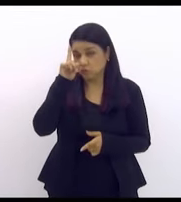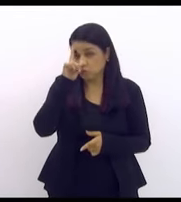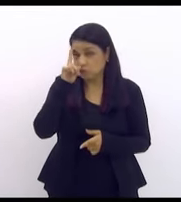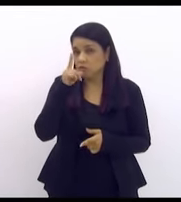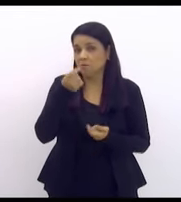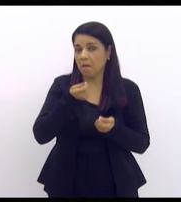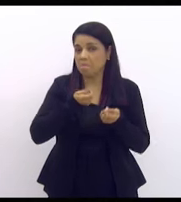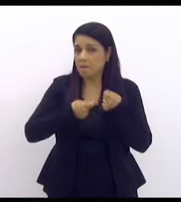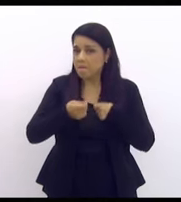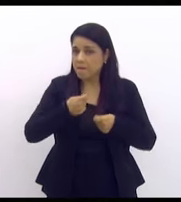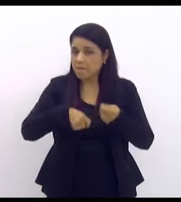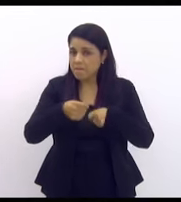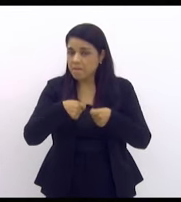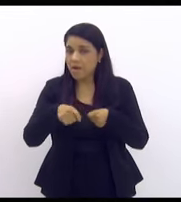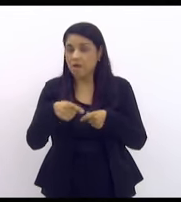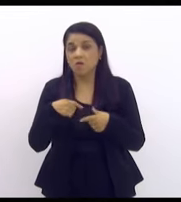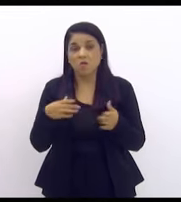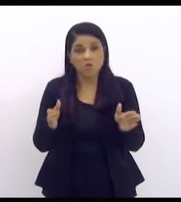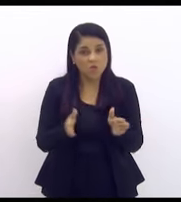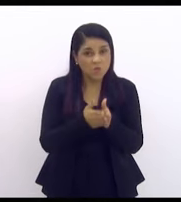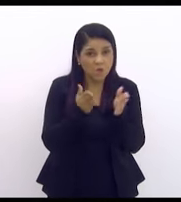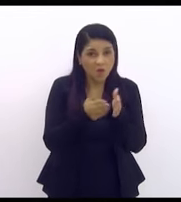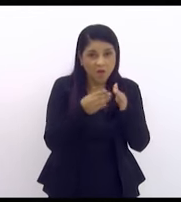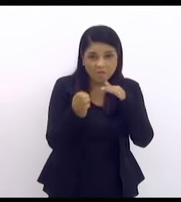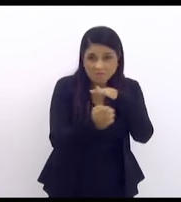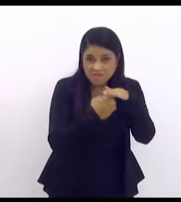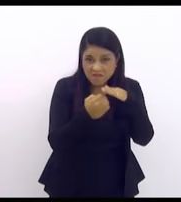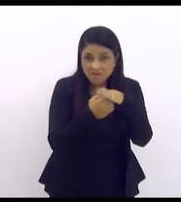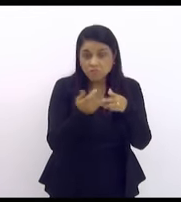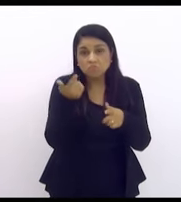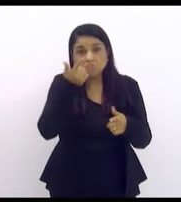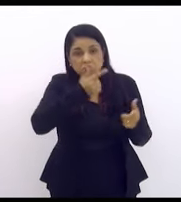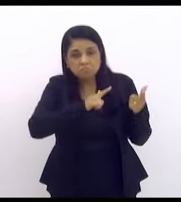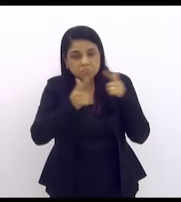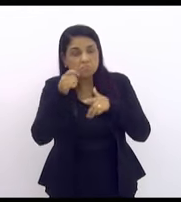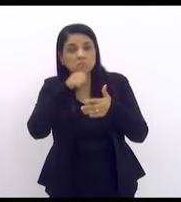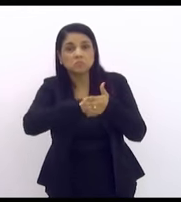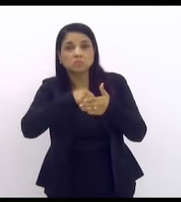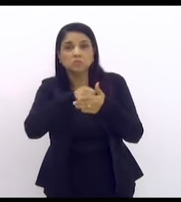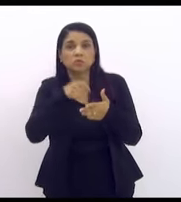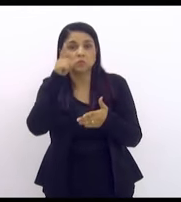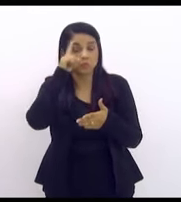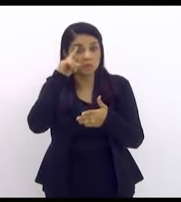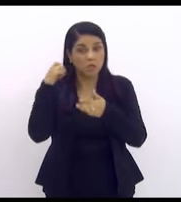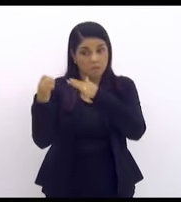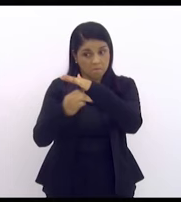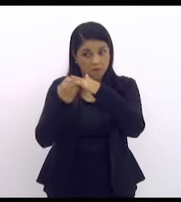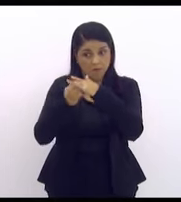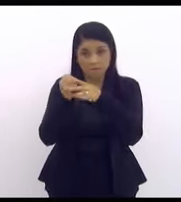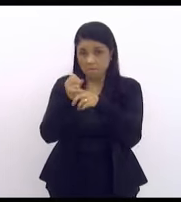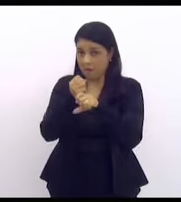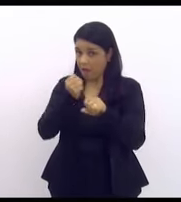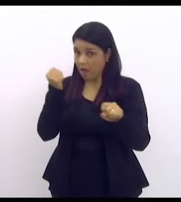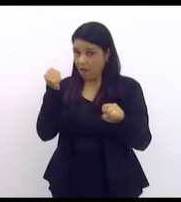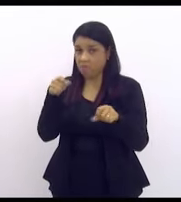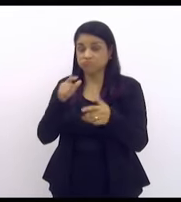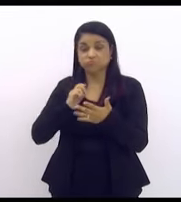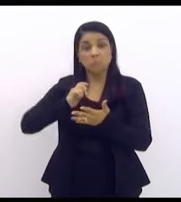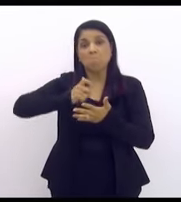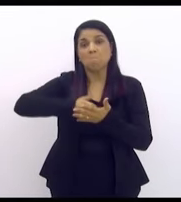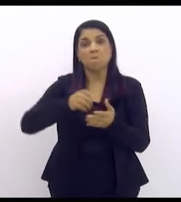Os mais pobres, coitados, lutam todo dia para manter o que tem, deputada Hélio. Já os grandes não pagam, e a Procuradoria diz